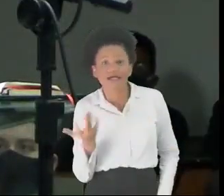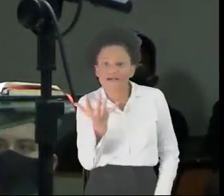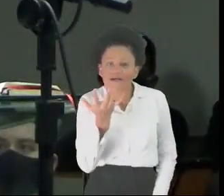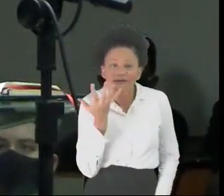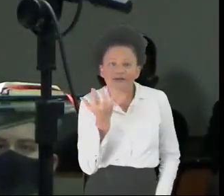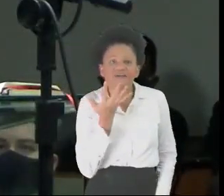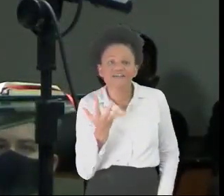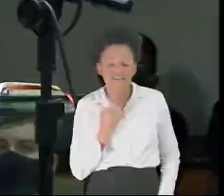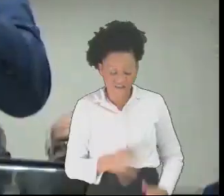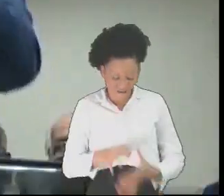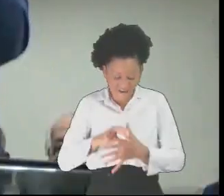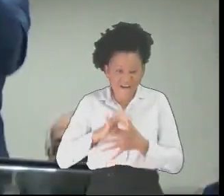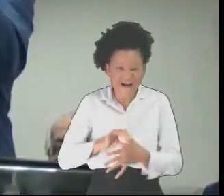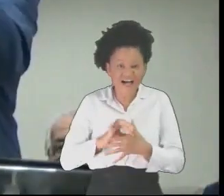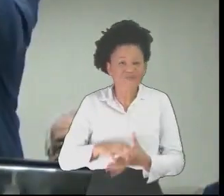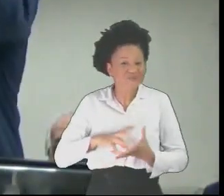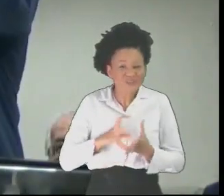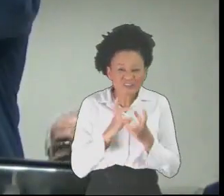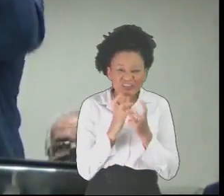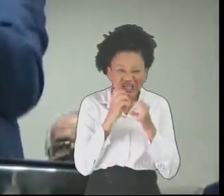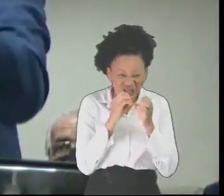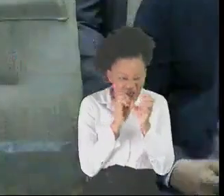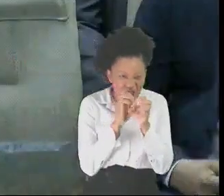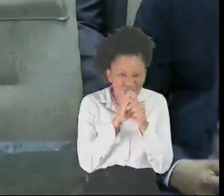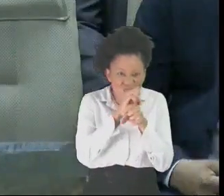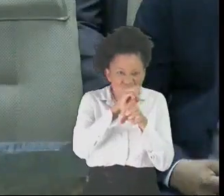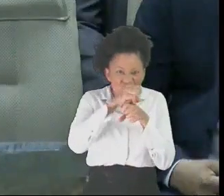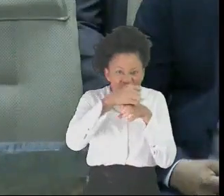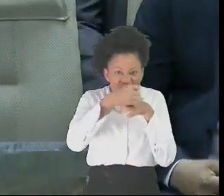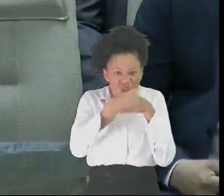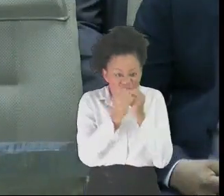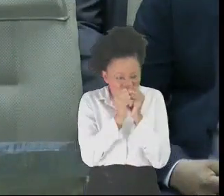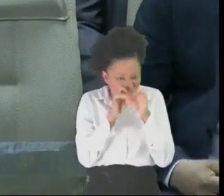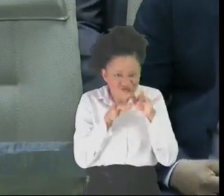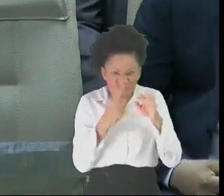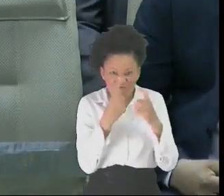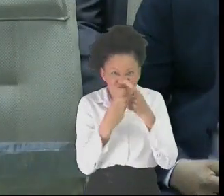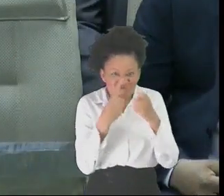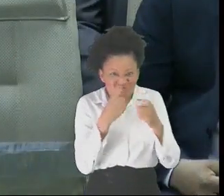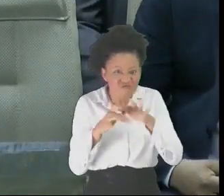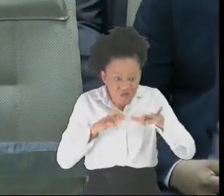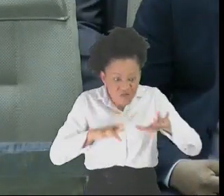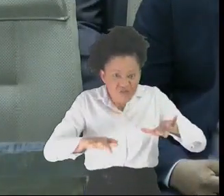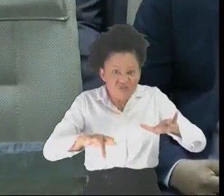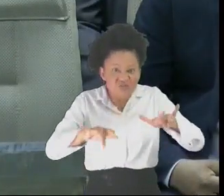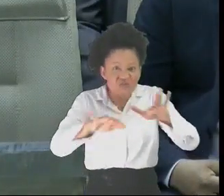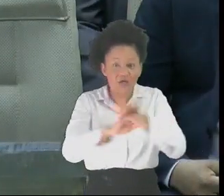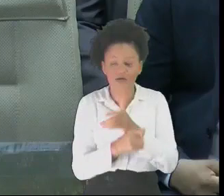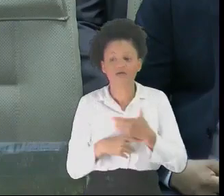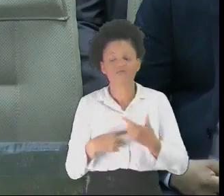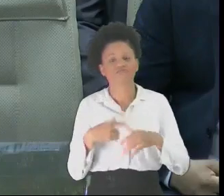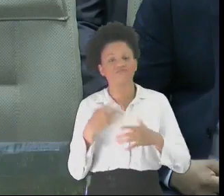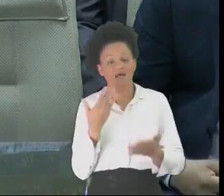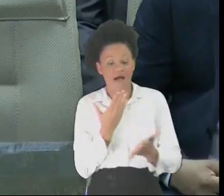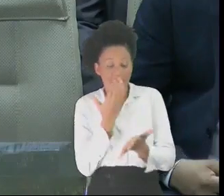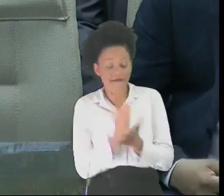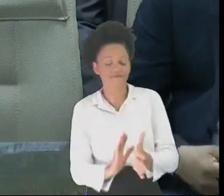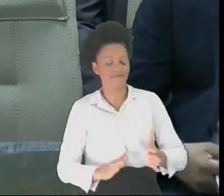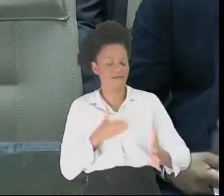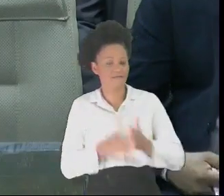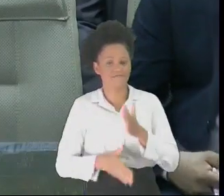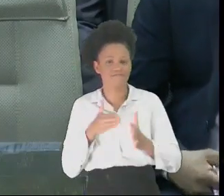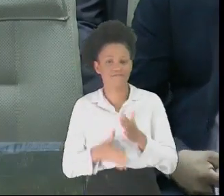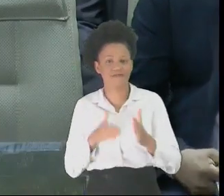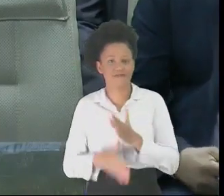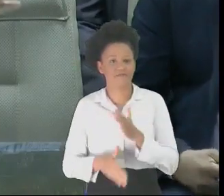que a carne apodreça. Eles querem que os tapurus tomem conta. E a sua presença, a presença da igreja, impede dos